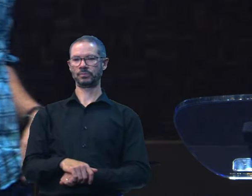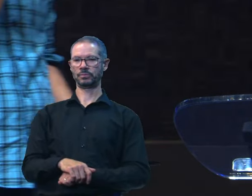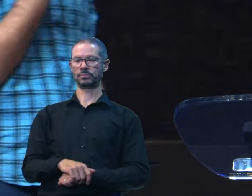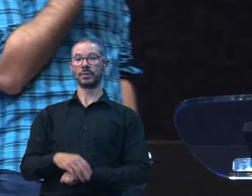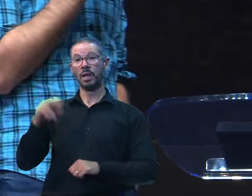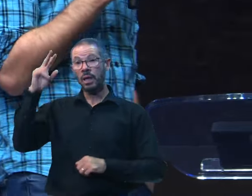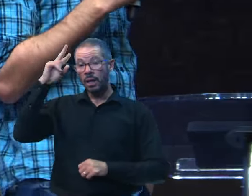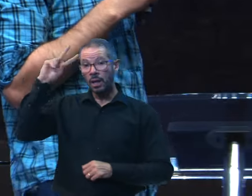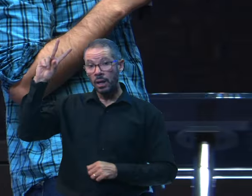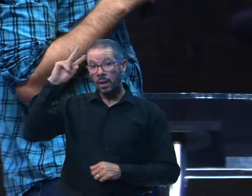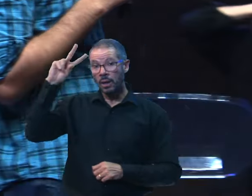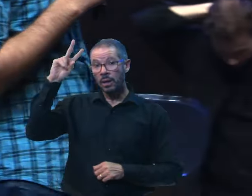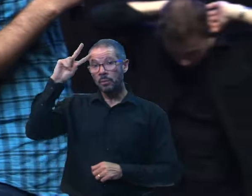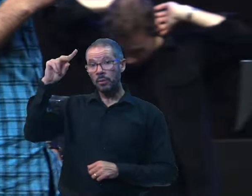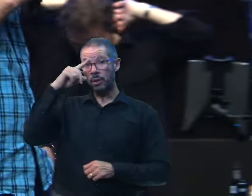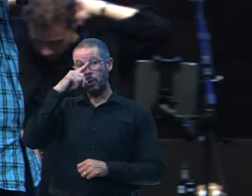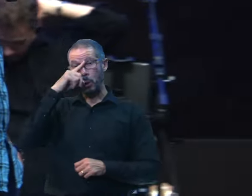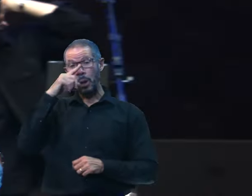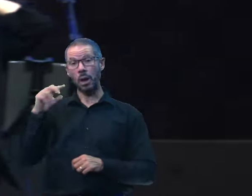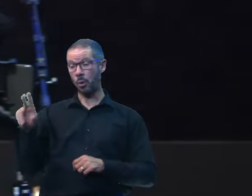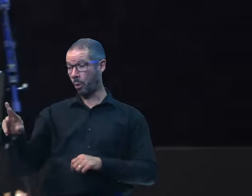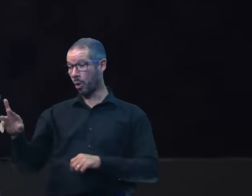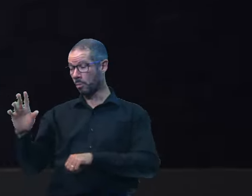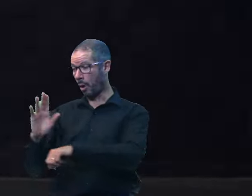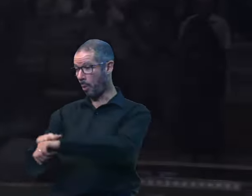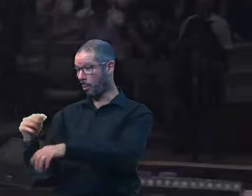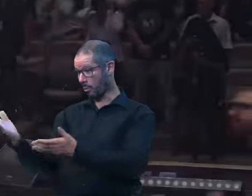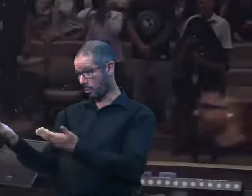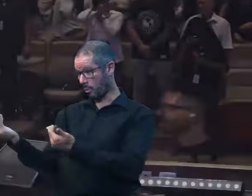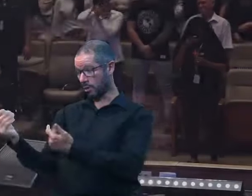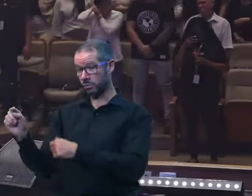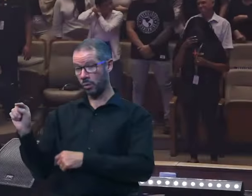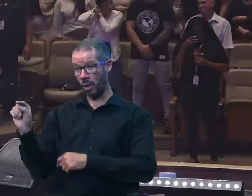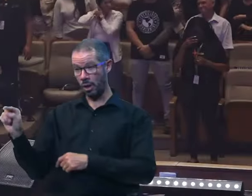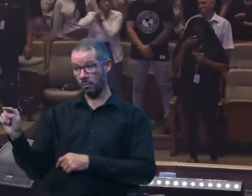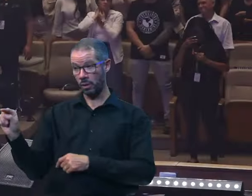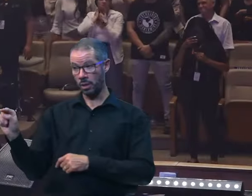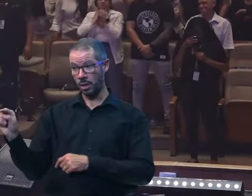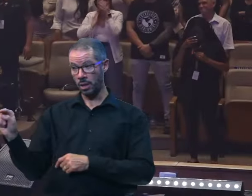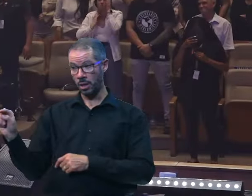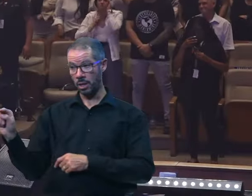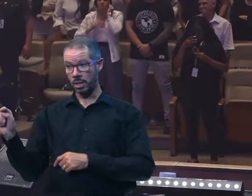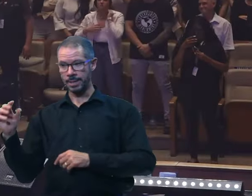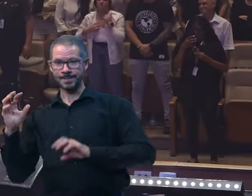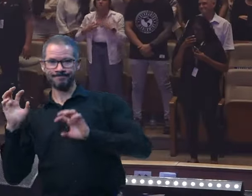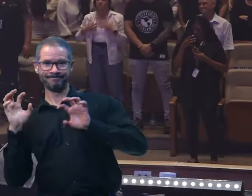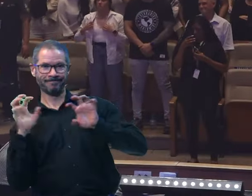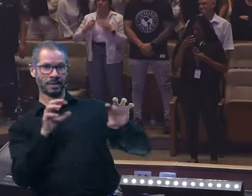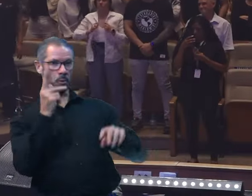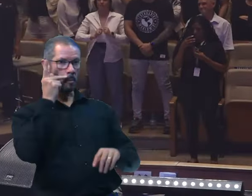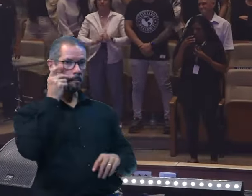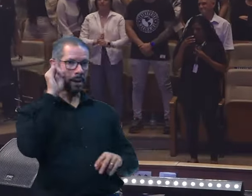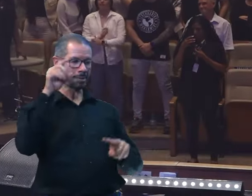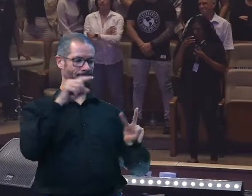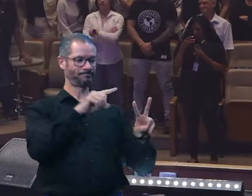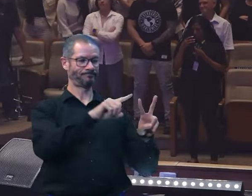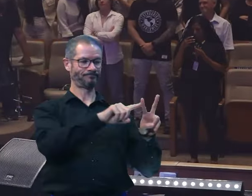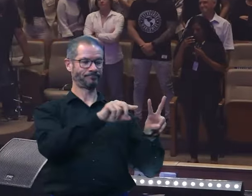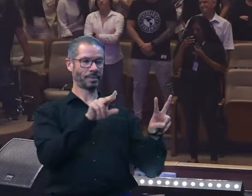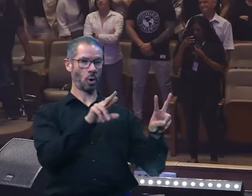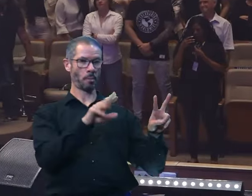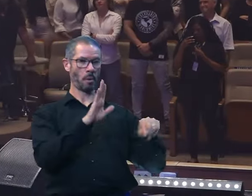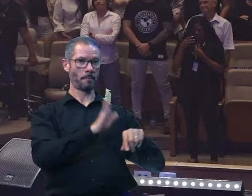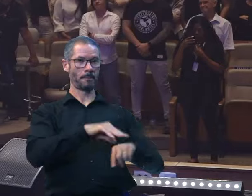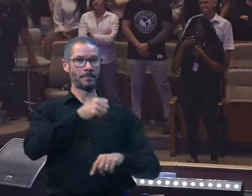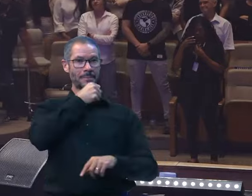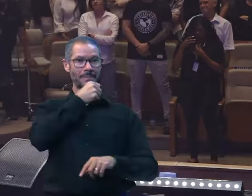Você lembra que o irmão mais novo feriu o pai e o irmão mais velho?